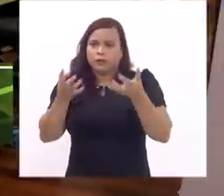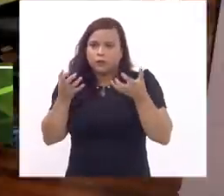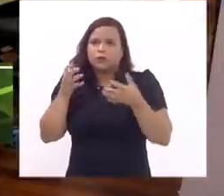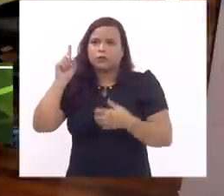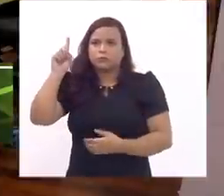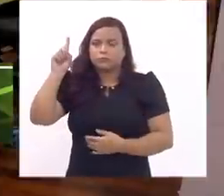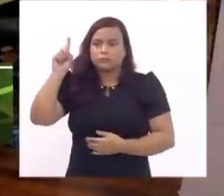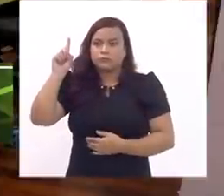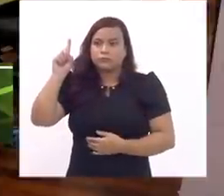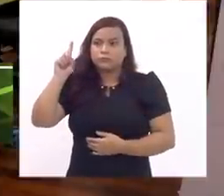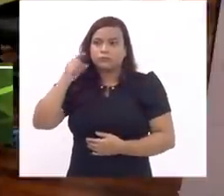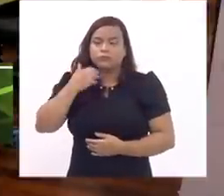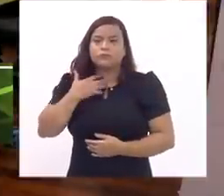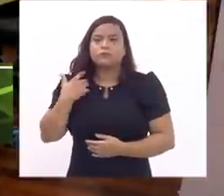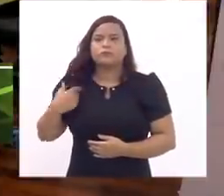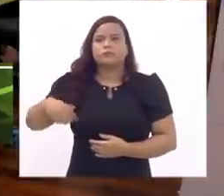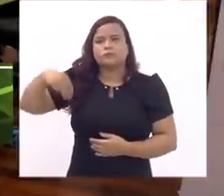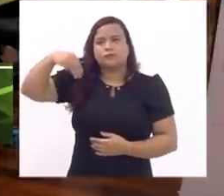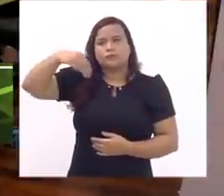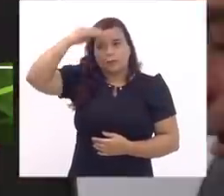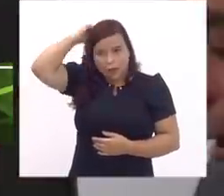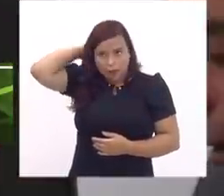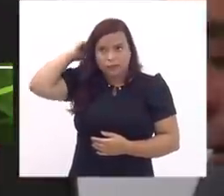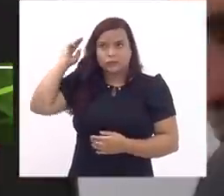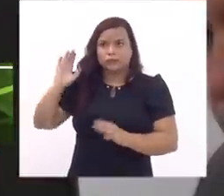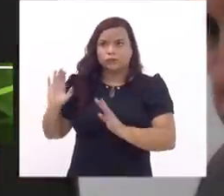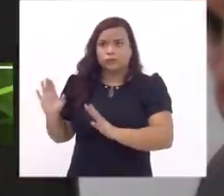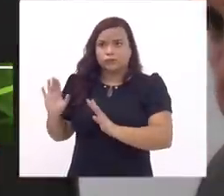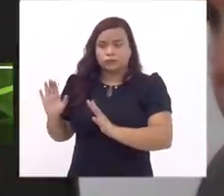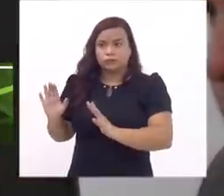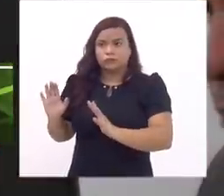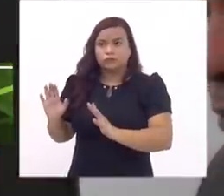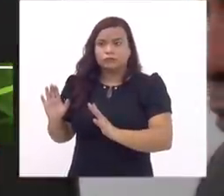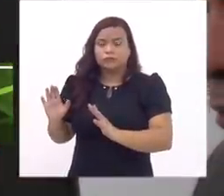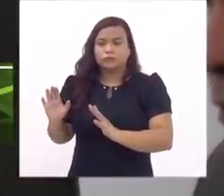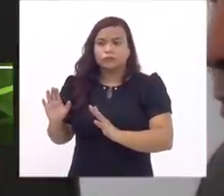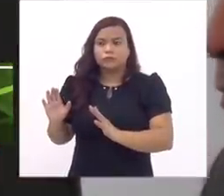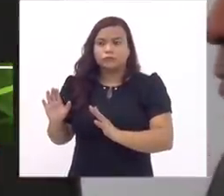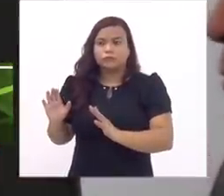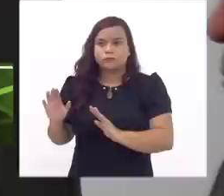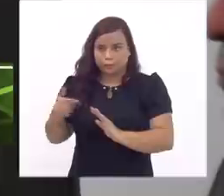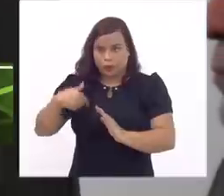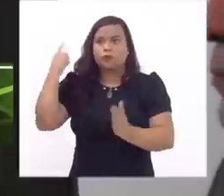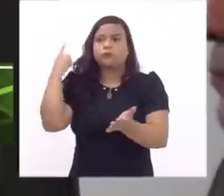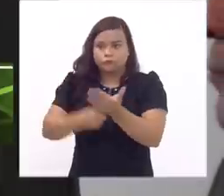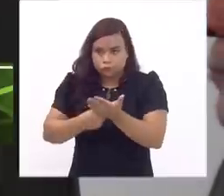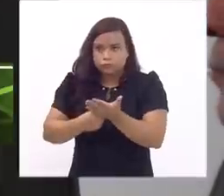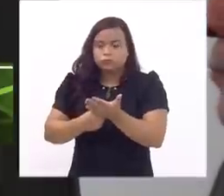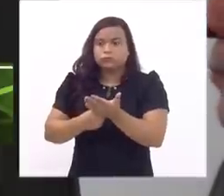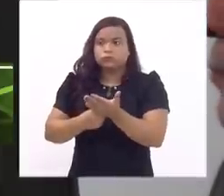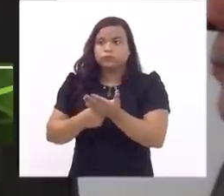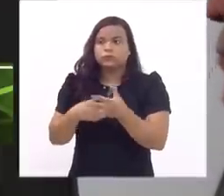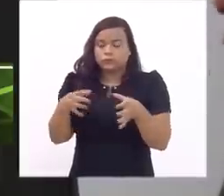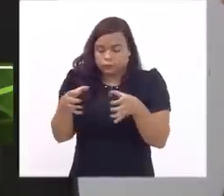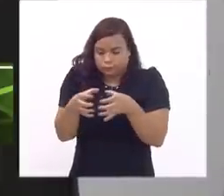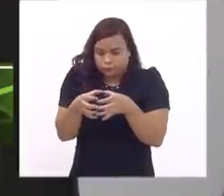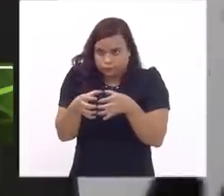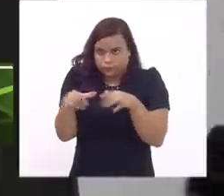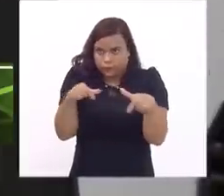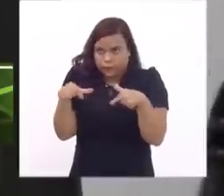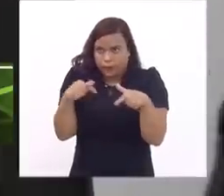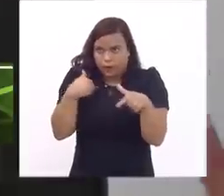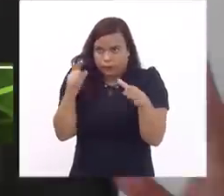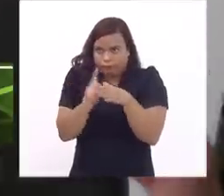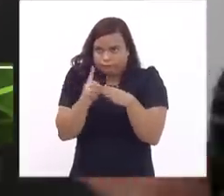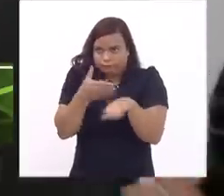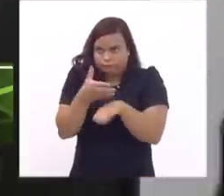deixa, eu Márcio, fiz um encaminhamento, Márcio, eu compreendo, Márcio, presidente. Presidente. Então, eu me comprometo em fazer parte deste grupo de trabalho aqui formado.